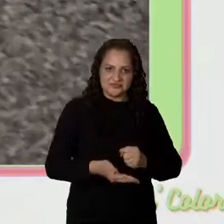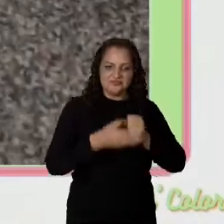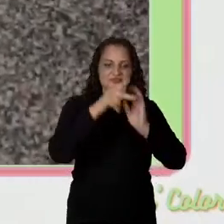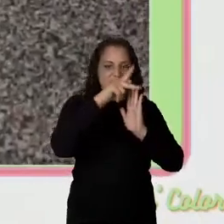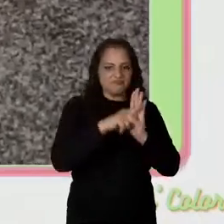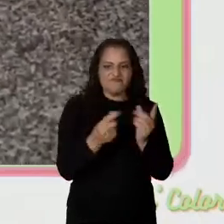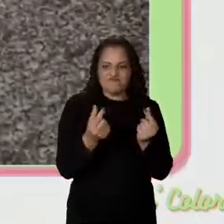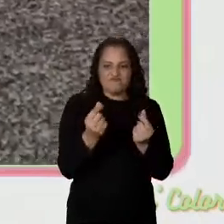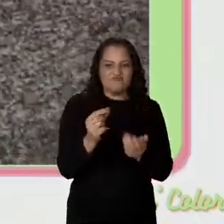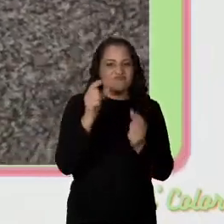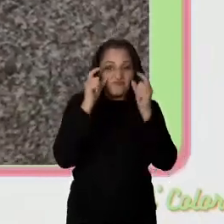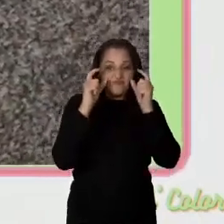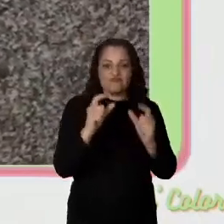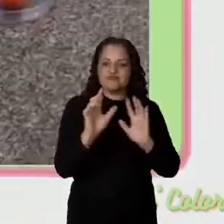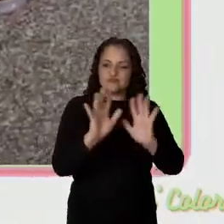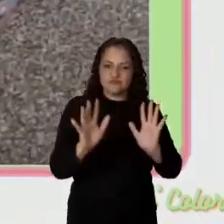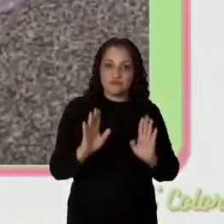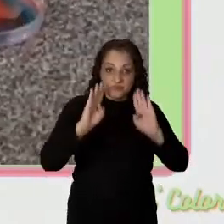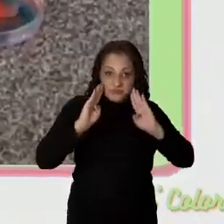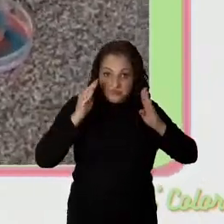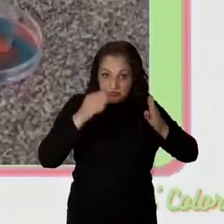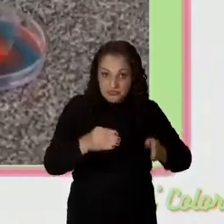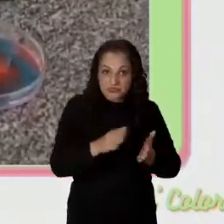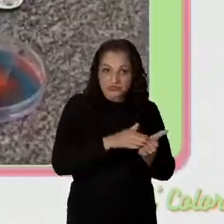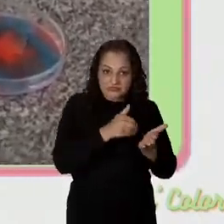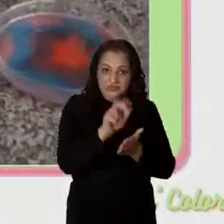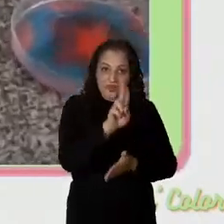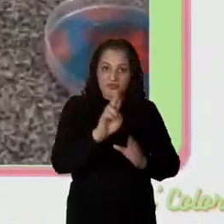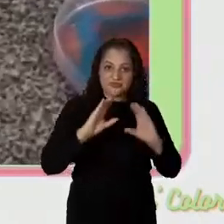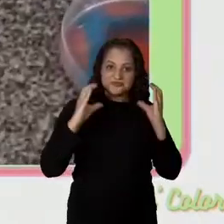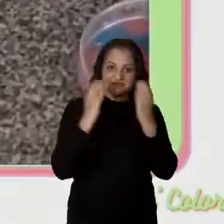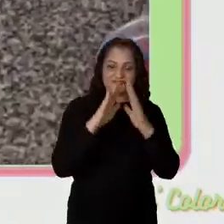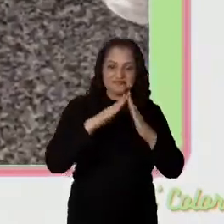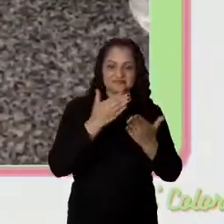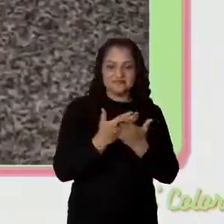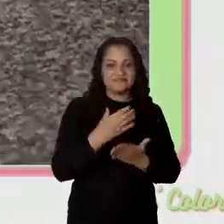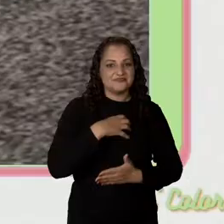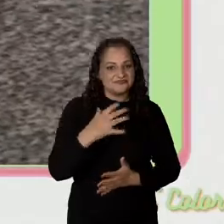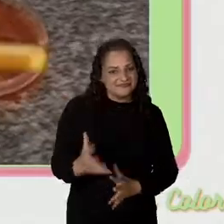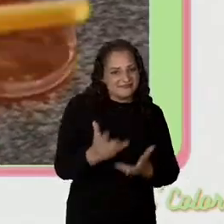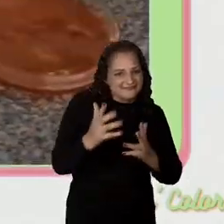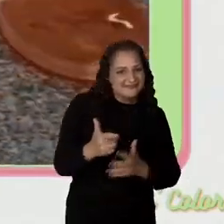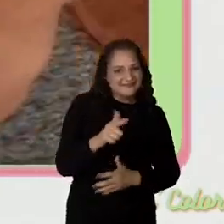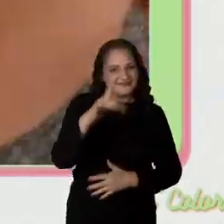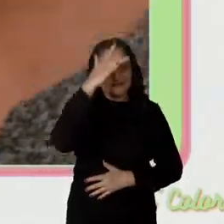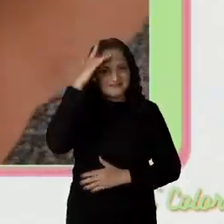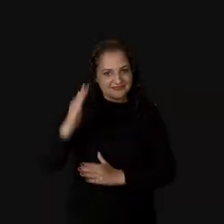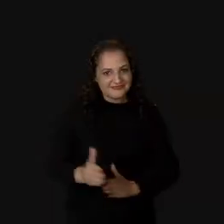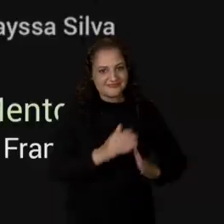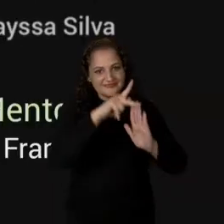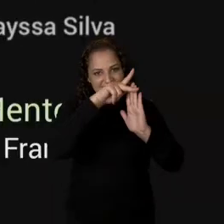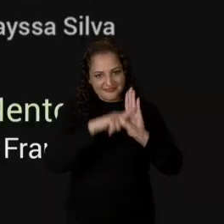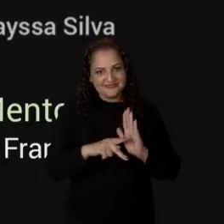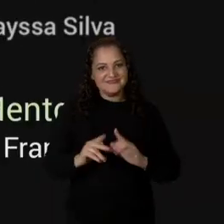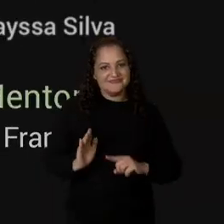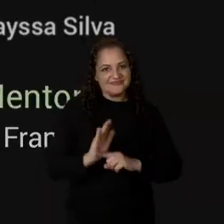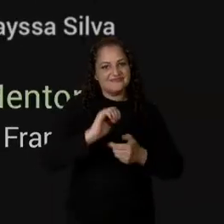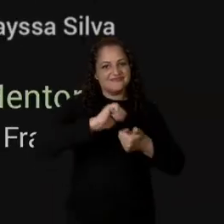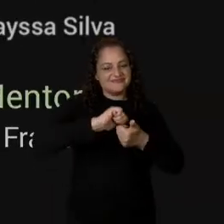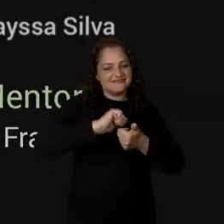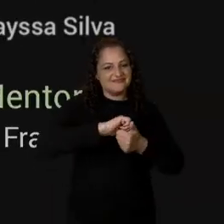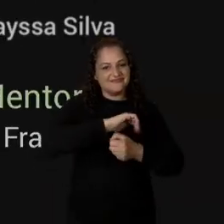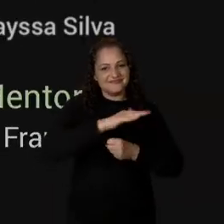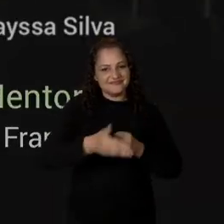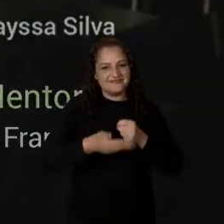fins lucrativos. Pretendemos destinar nossas tintas para o uso da nossa comunidade escolar, de alguma forma incentivar outras pessoas a produzirem projetos que tragam um benefício para o meio